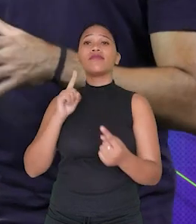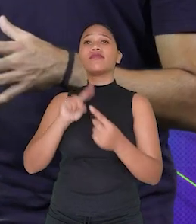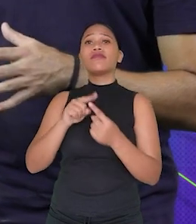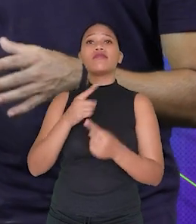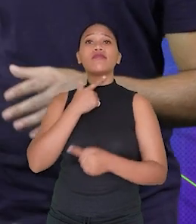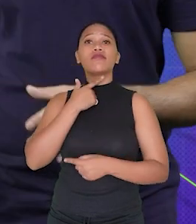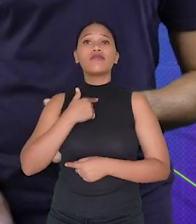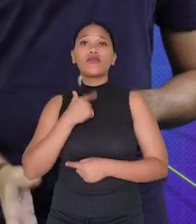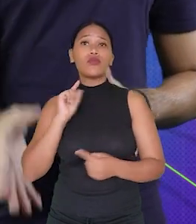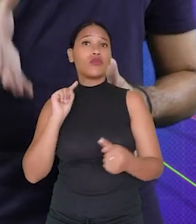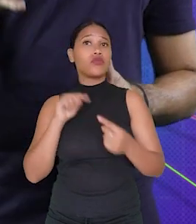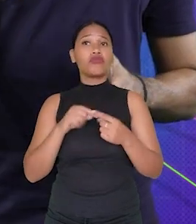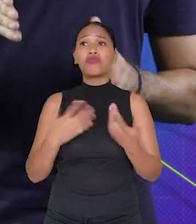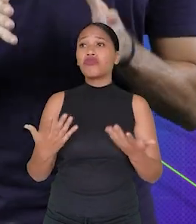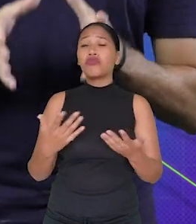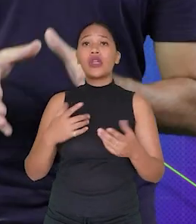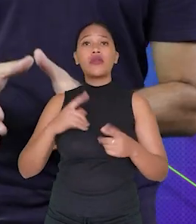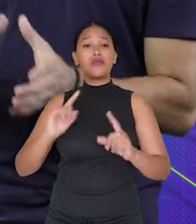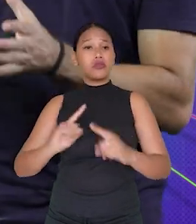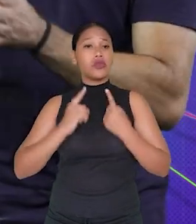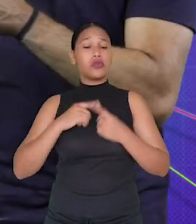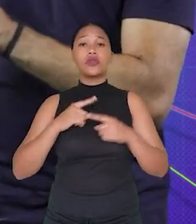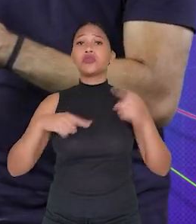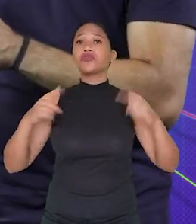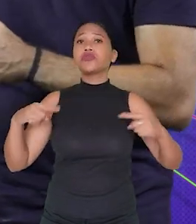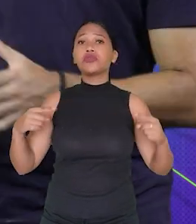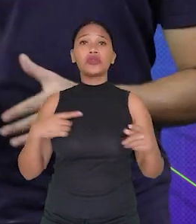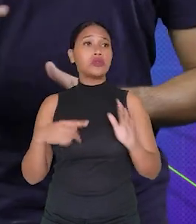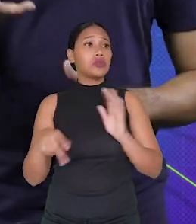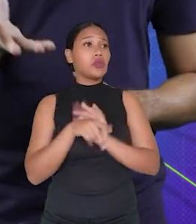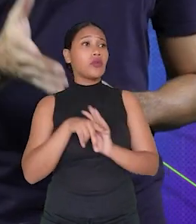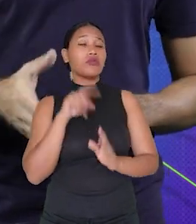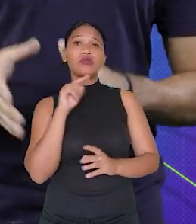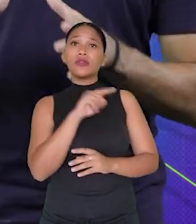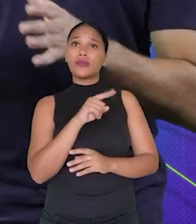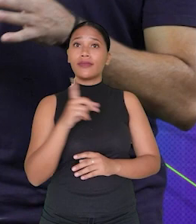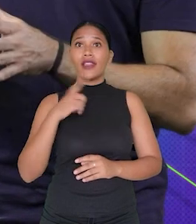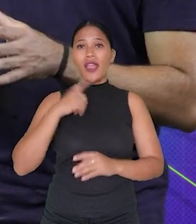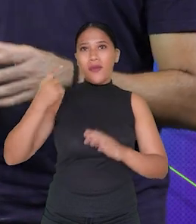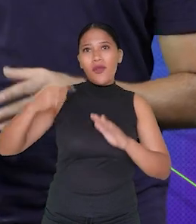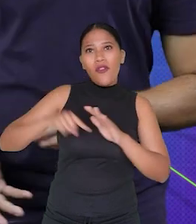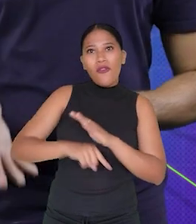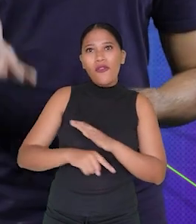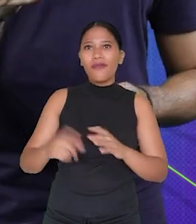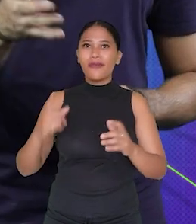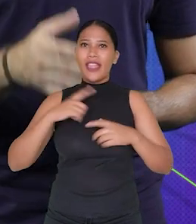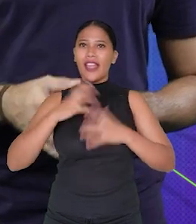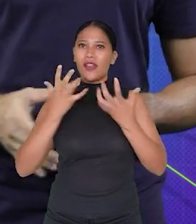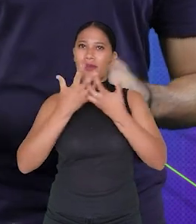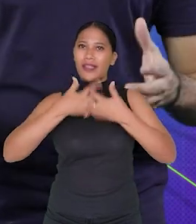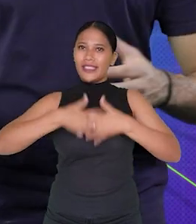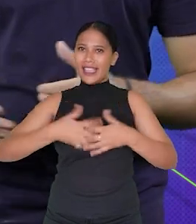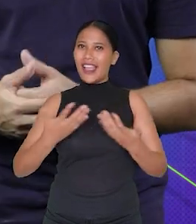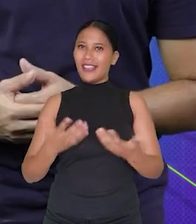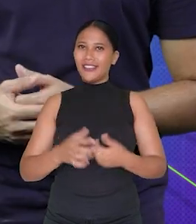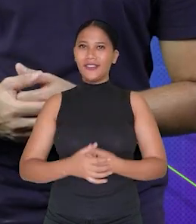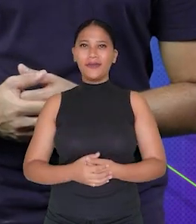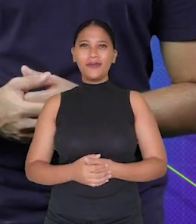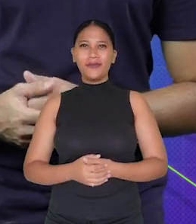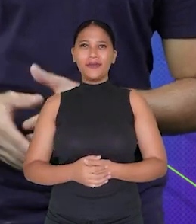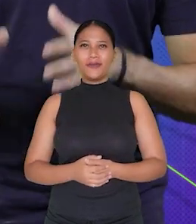motivações, objetivos e desafios distintos daqueles do herói, o que o ajuda a dar profundidade e complexidade à